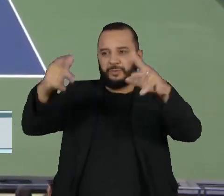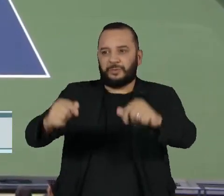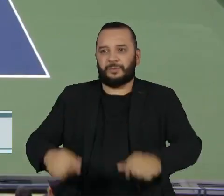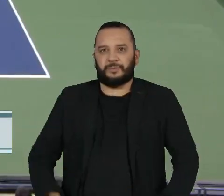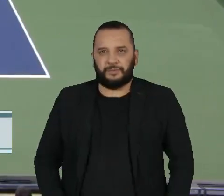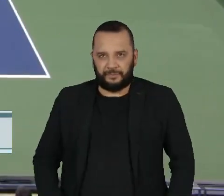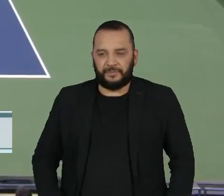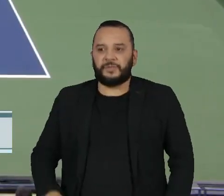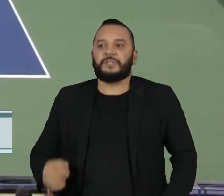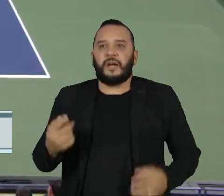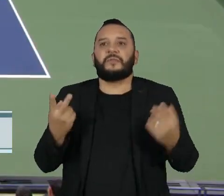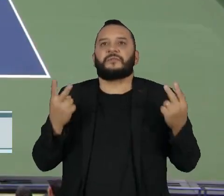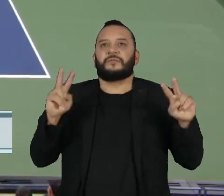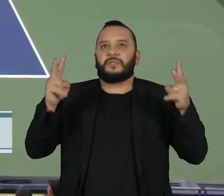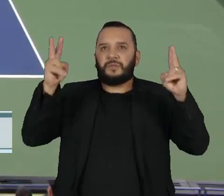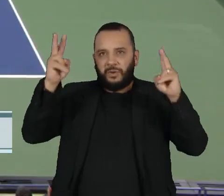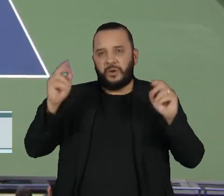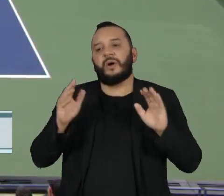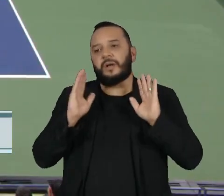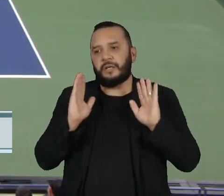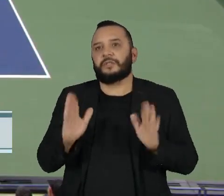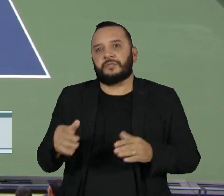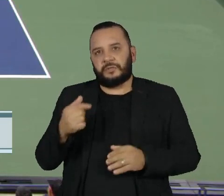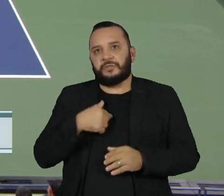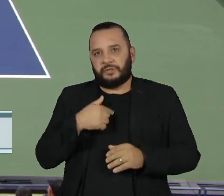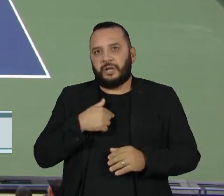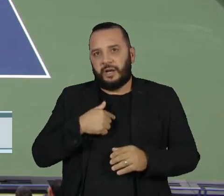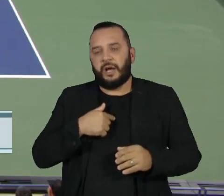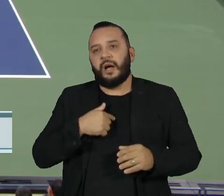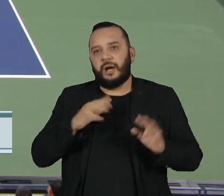vitória, Zverev segue para as quartas de final